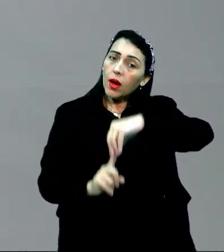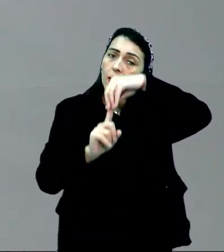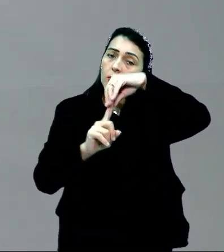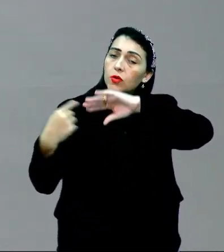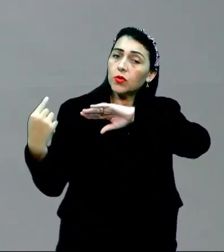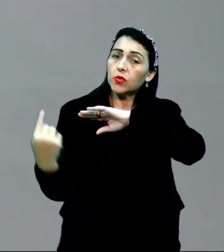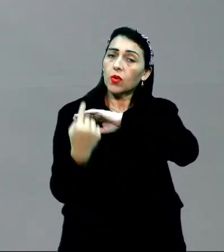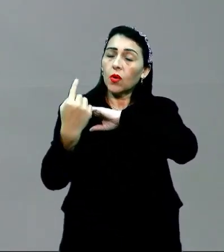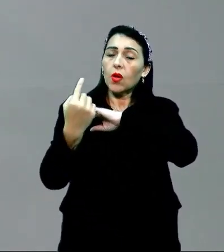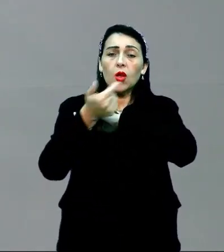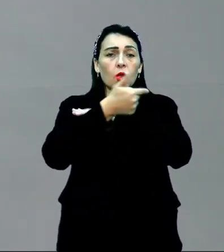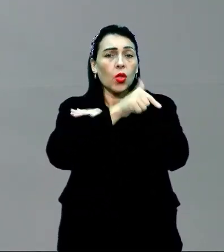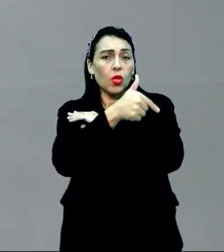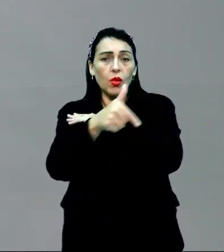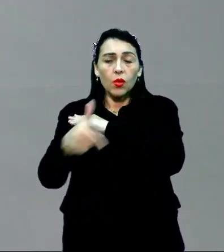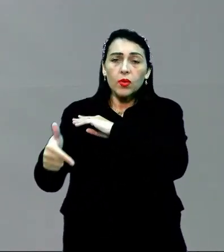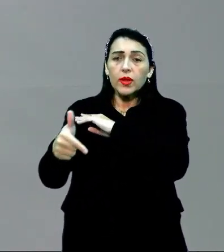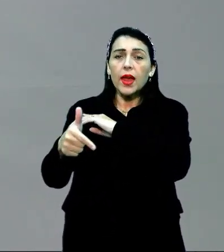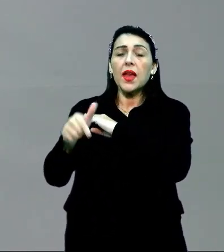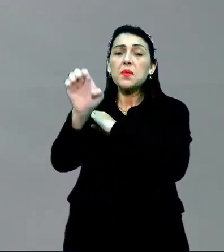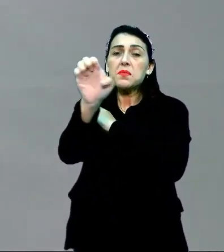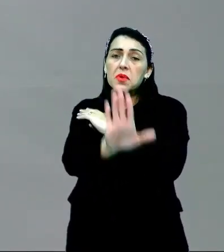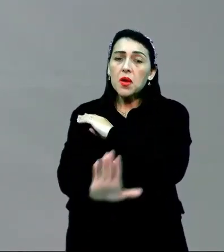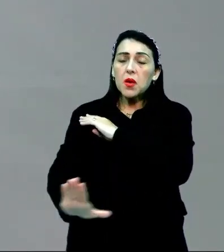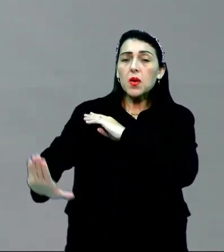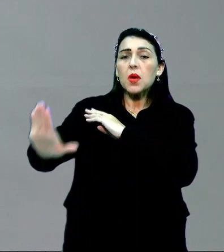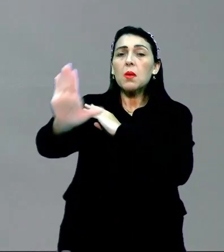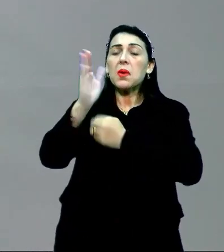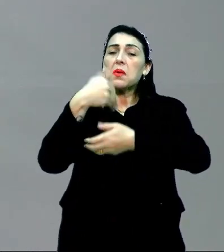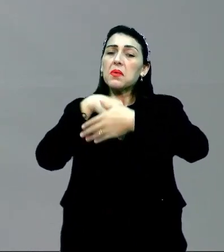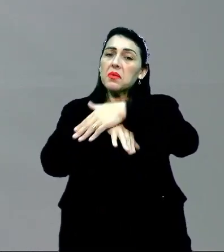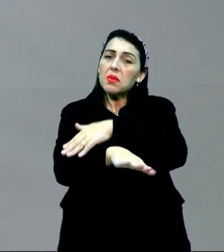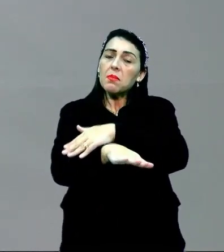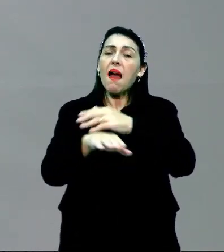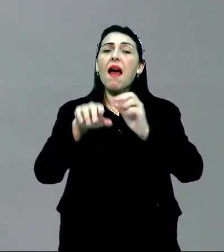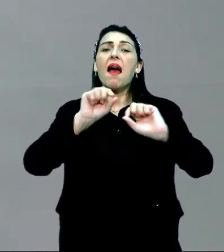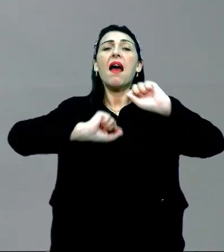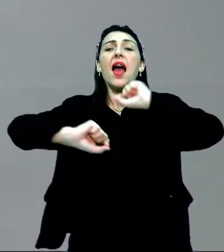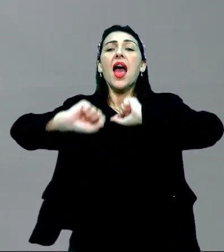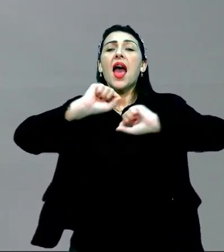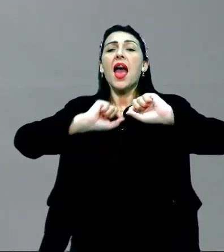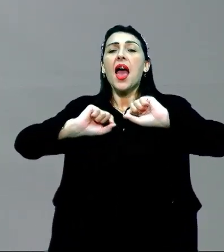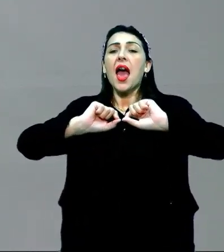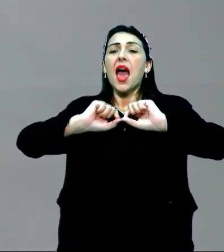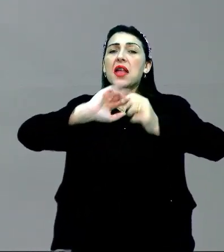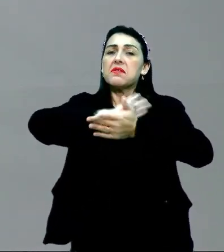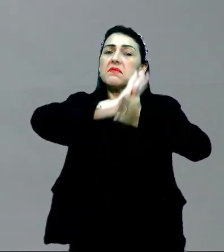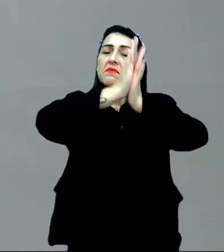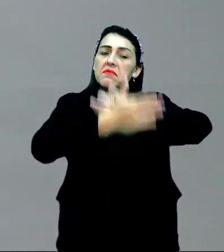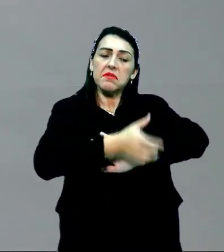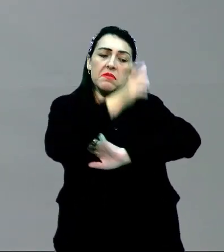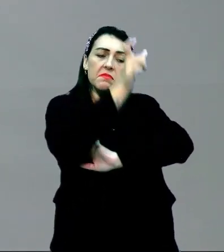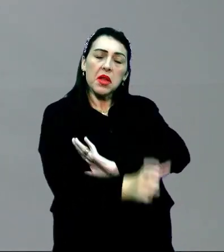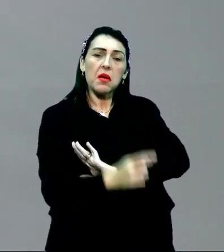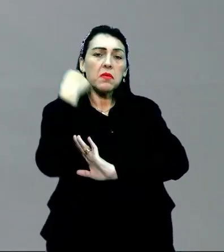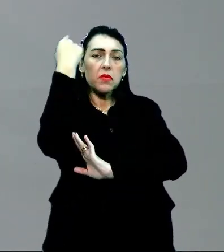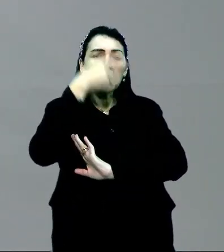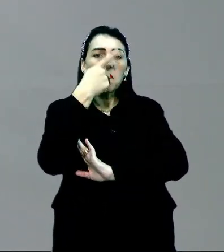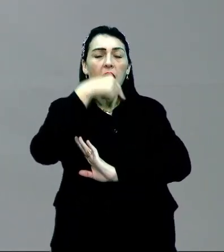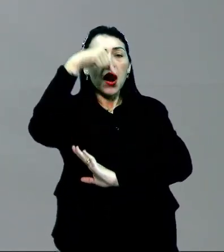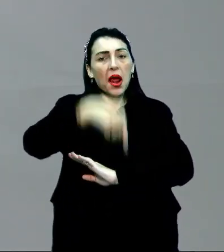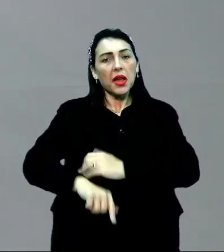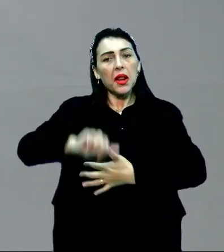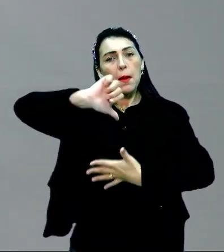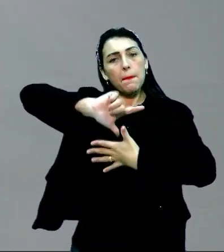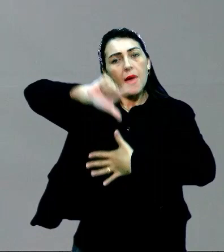não tem esse negócio né os europeus ele costuma eles costumam meio que discriminar né o espanhol falar daqui na América